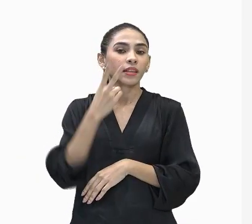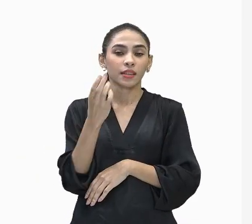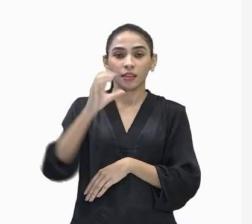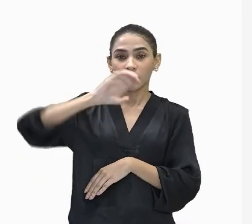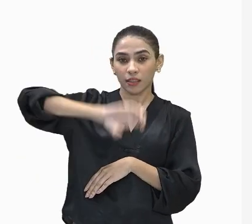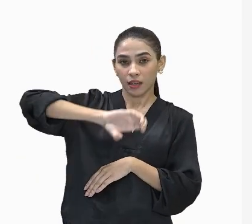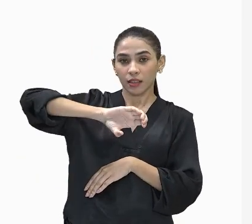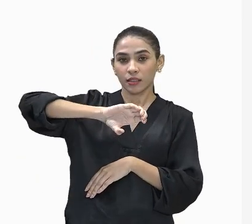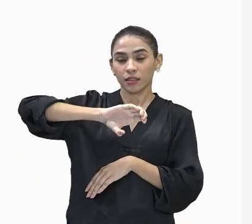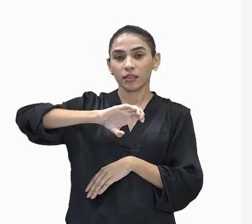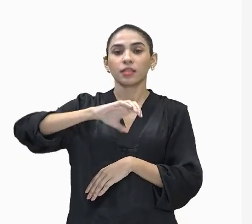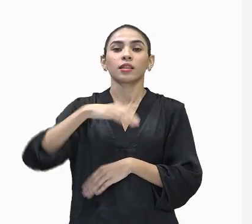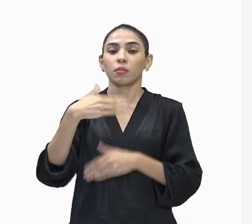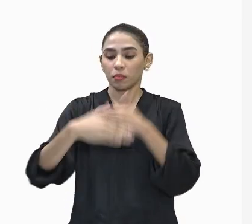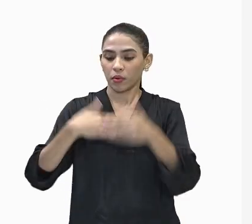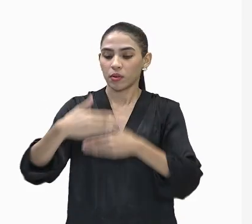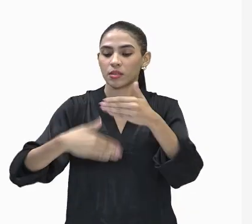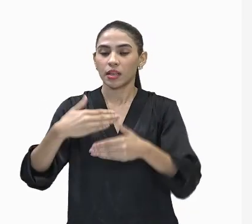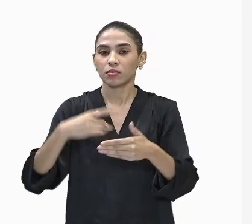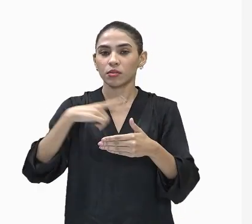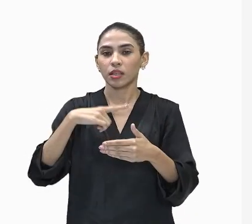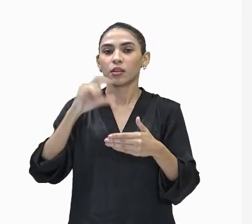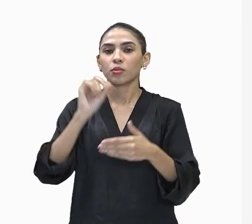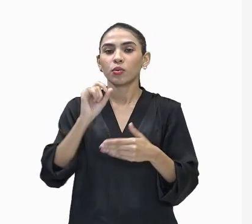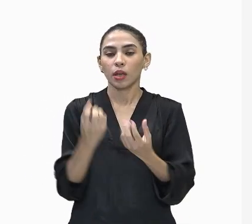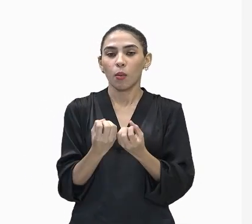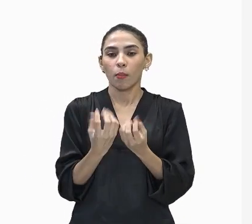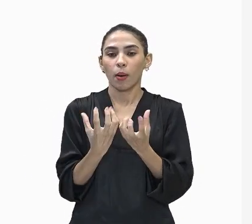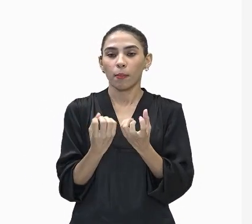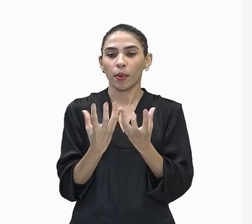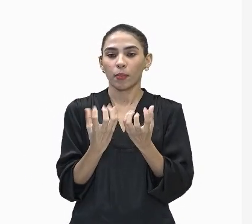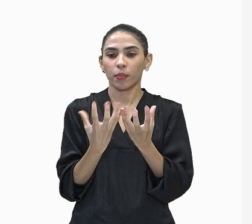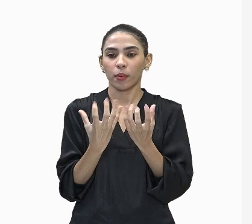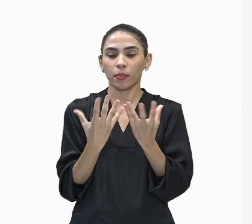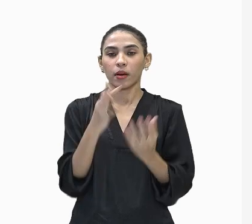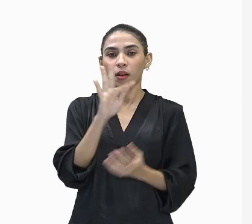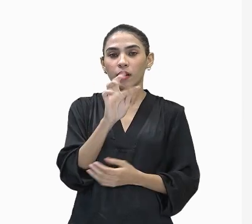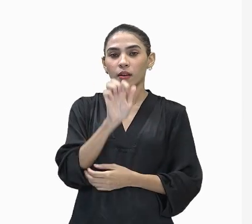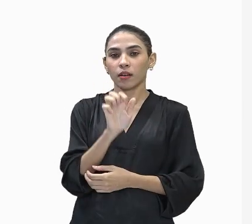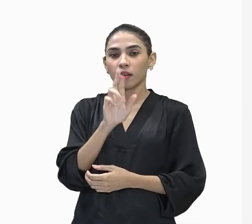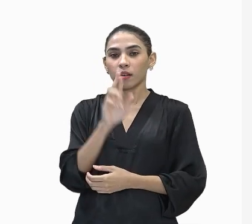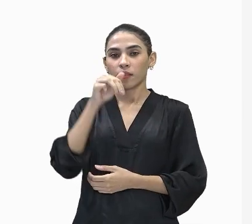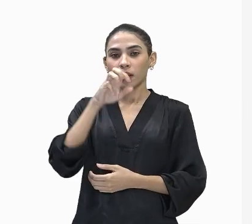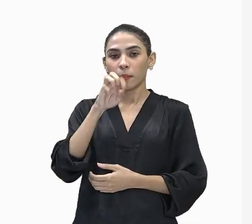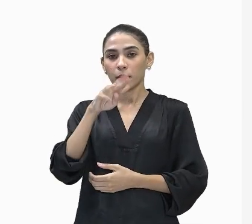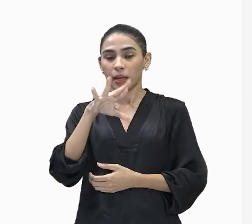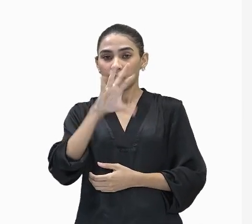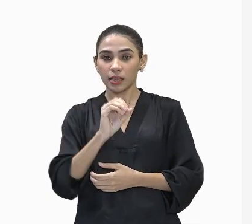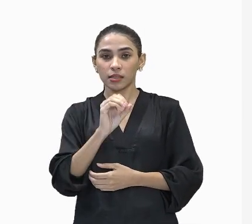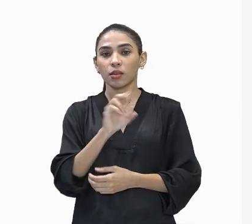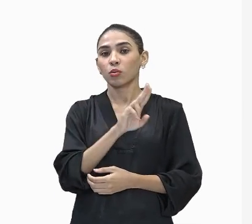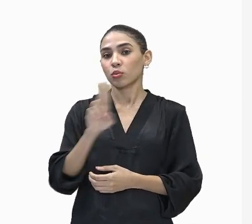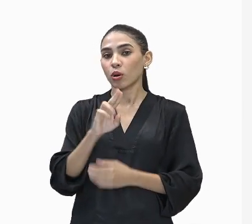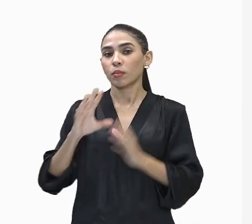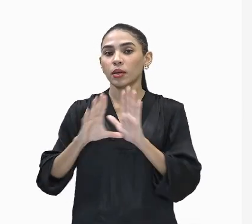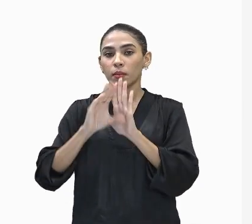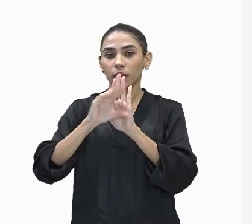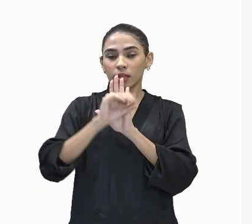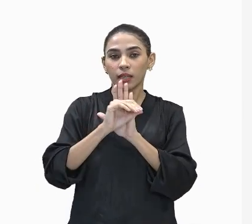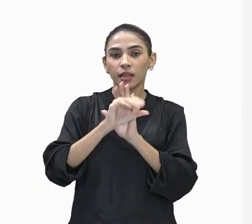nesse processo ocorre a fermentação através das bactérias que são chamadas de bactérias